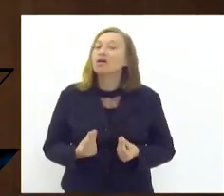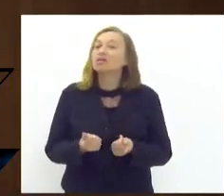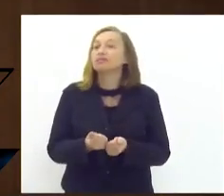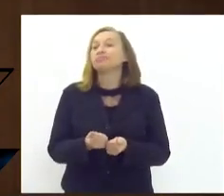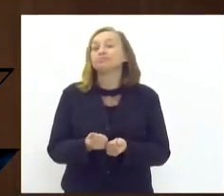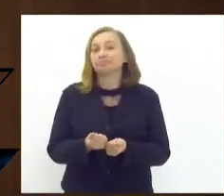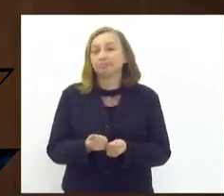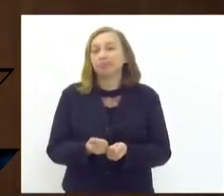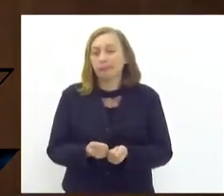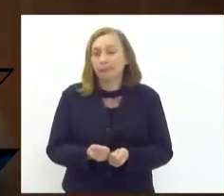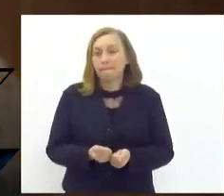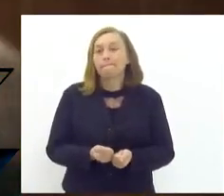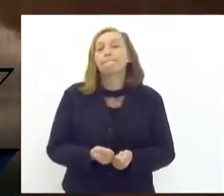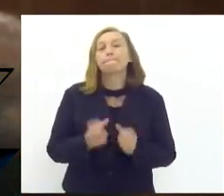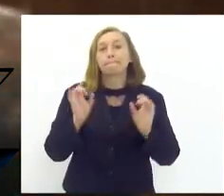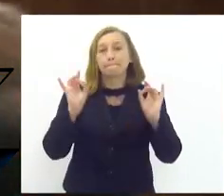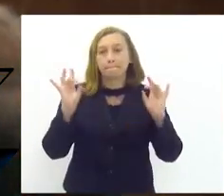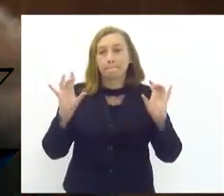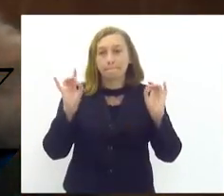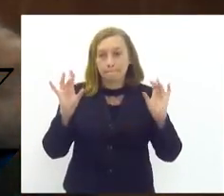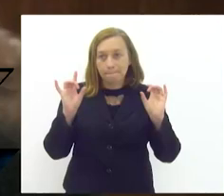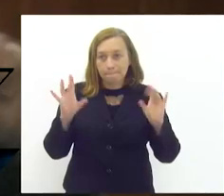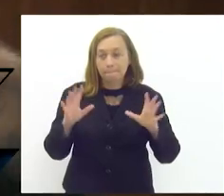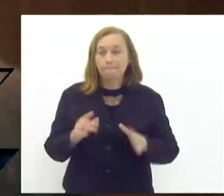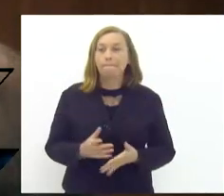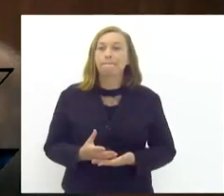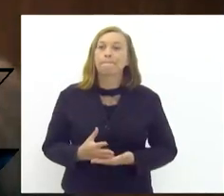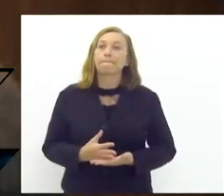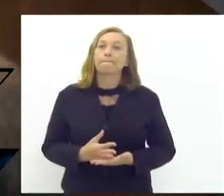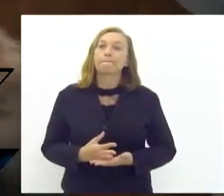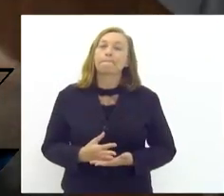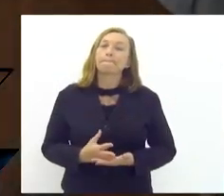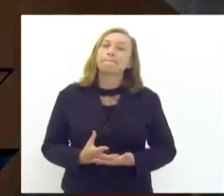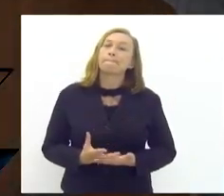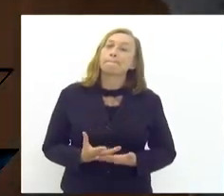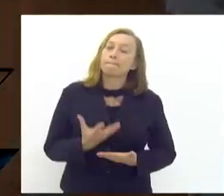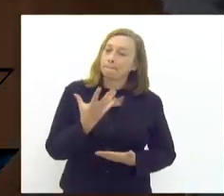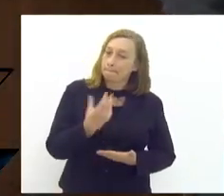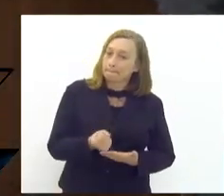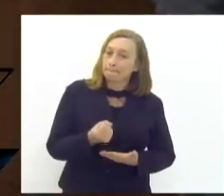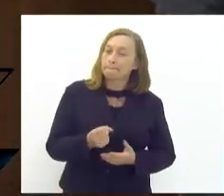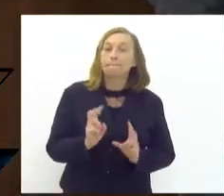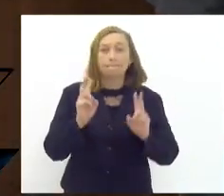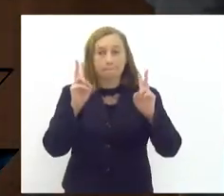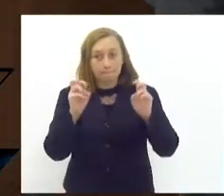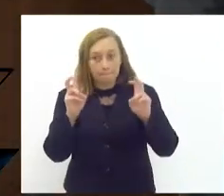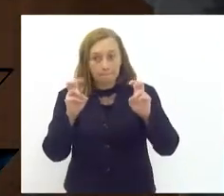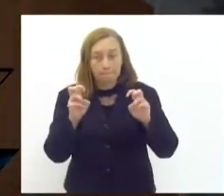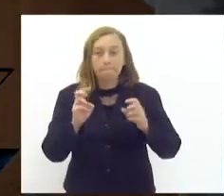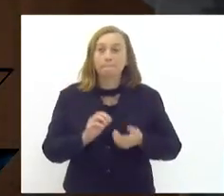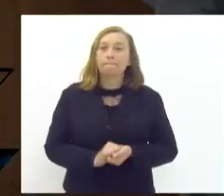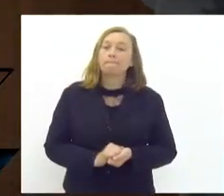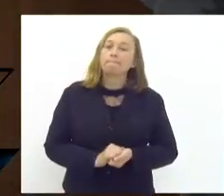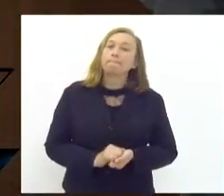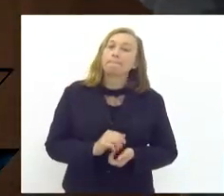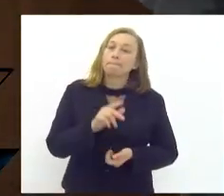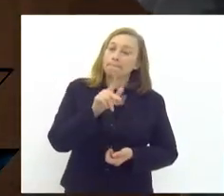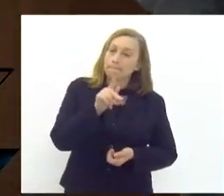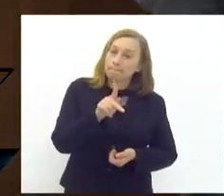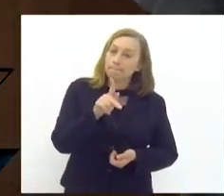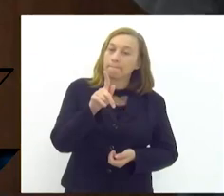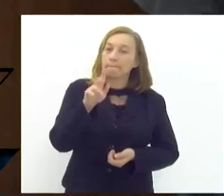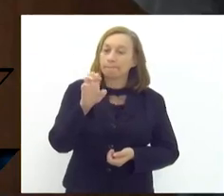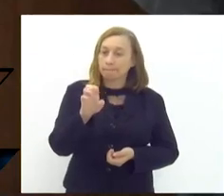aqueles inclusive especialmente esses que são a favor da matéria que considerem ou a pge ou